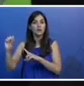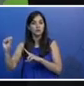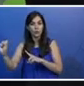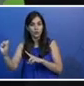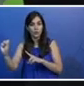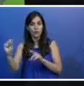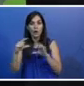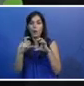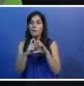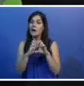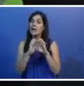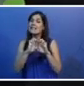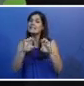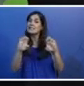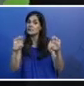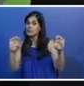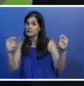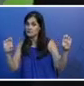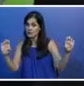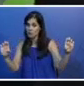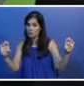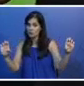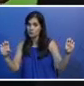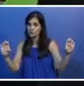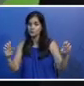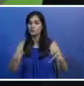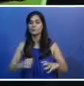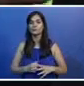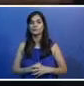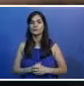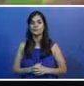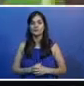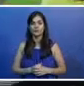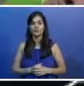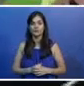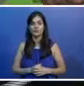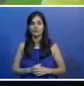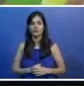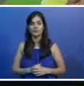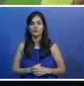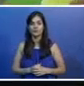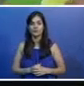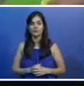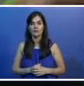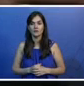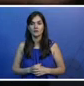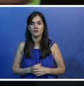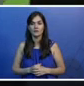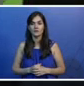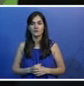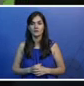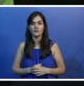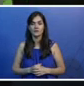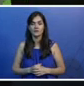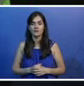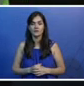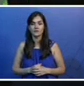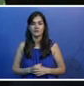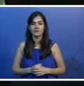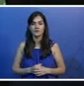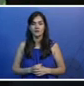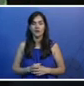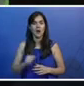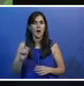algébrica. 18x ao quadrado mais 2x mais 1, outra expressão algébrica. B